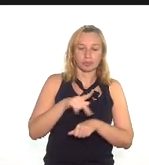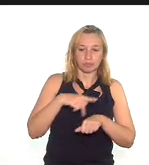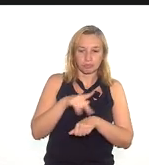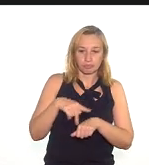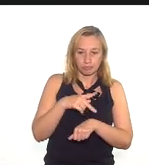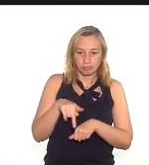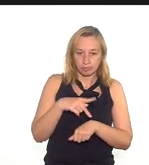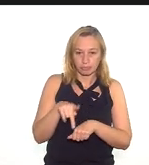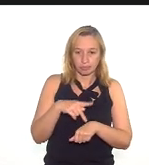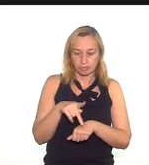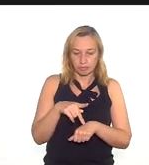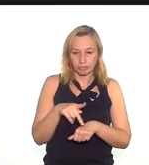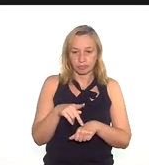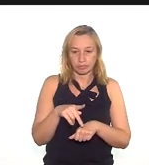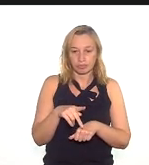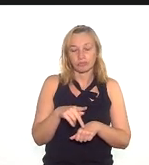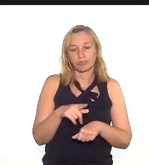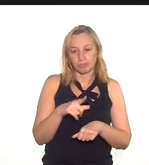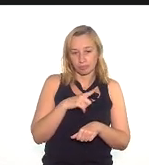passando,